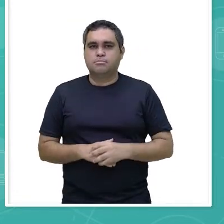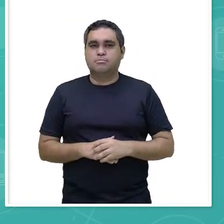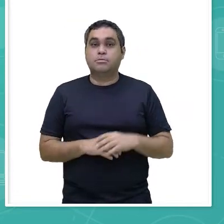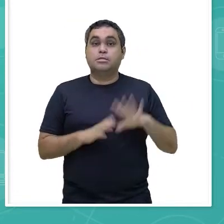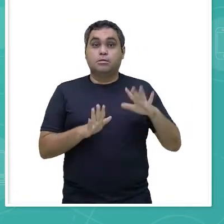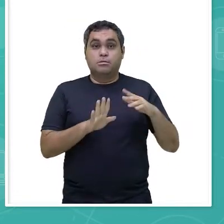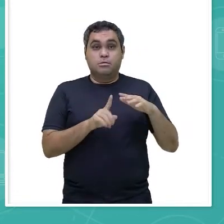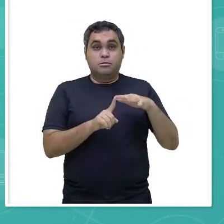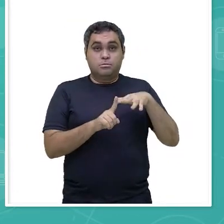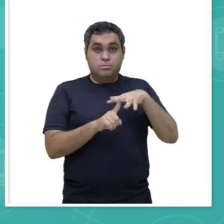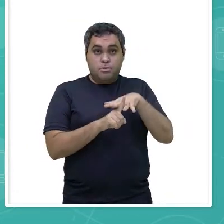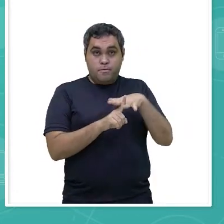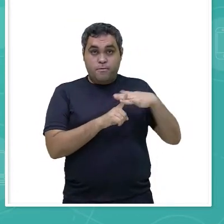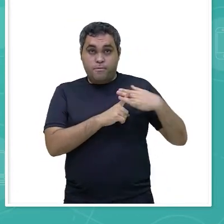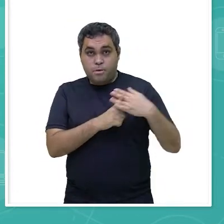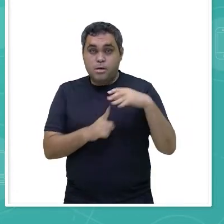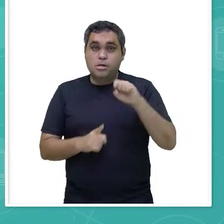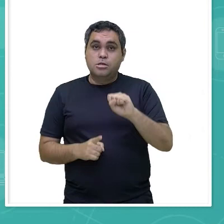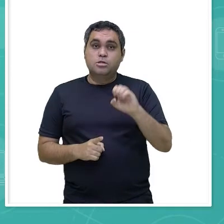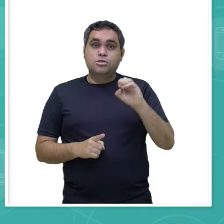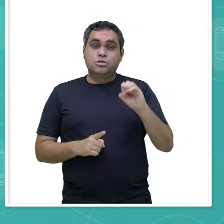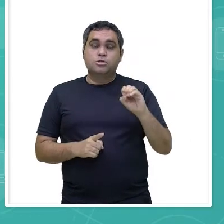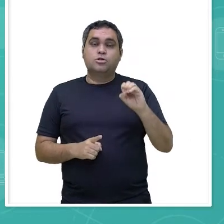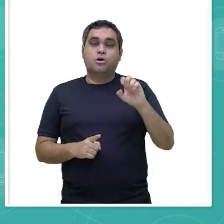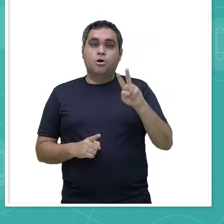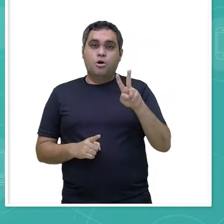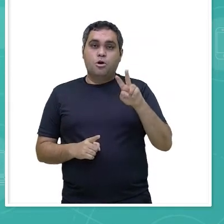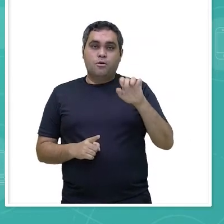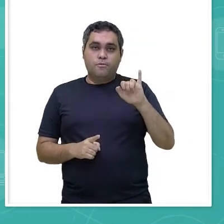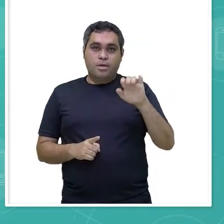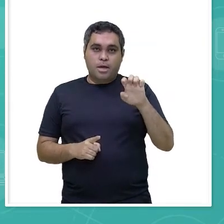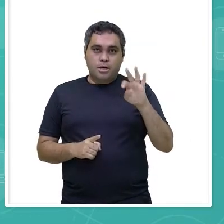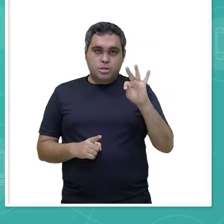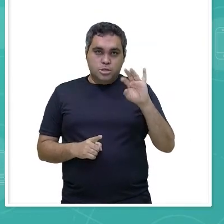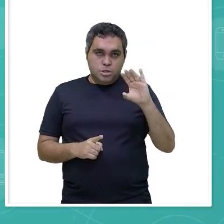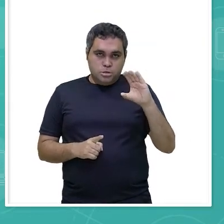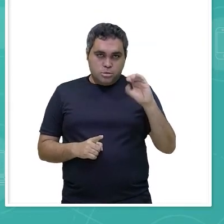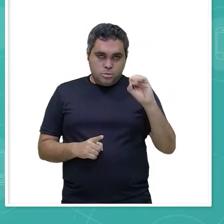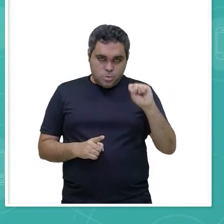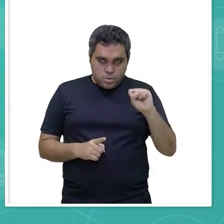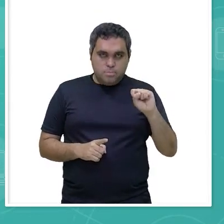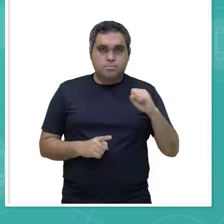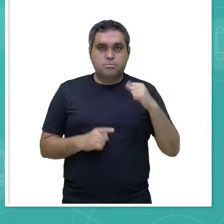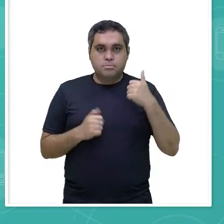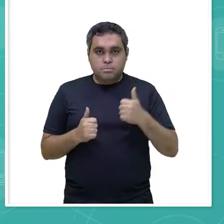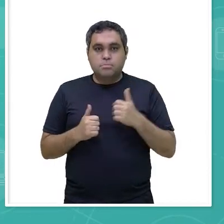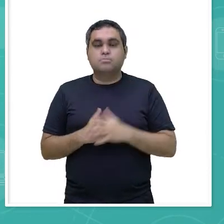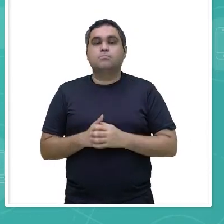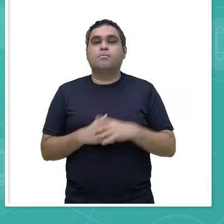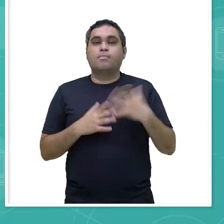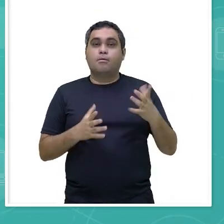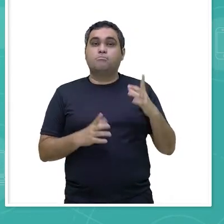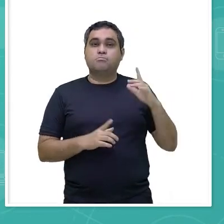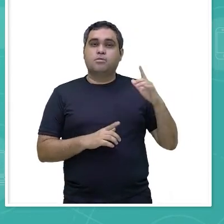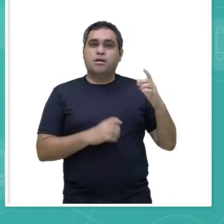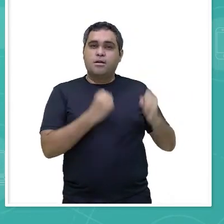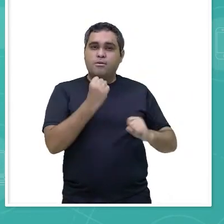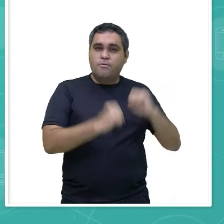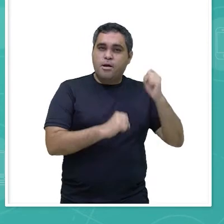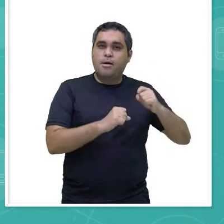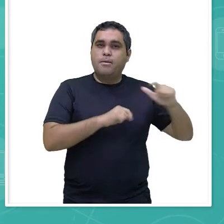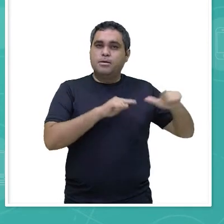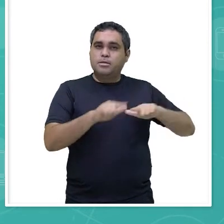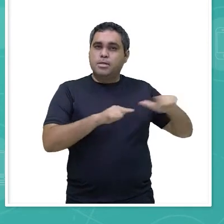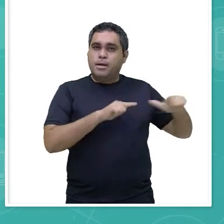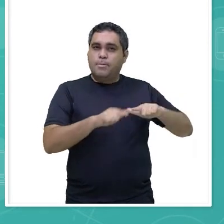sovietes também. Lembram dos sovietes? Aqueles pequenos núcleos que vão surgir dentro das fábricas de trabalhadores que não aceitavam